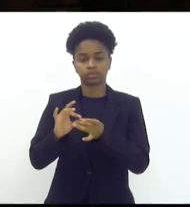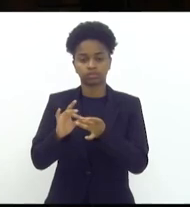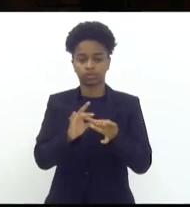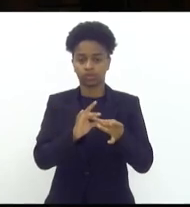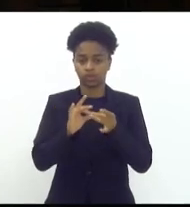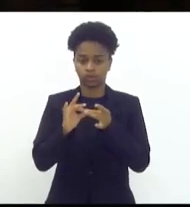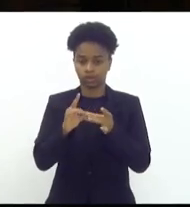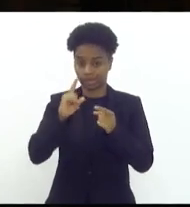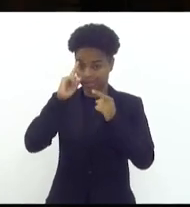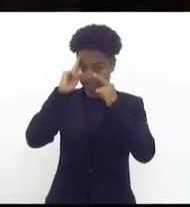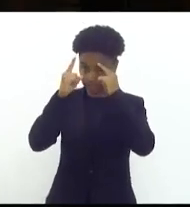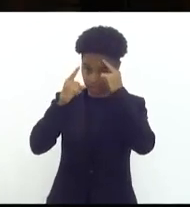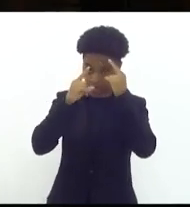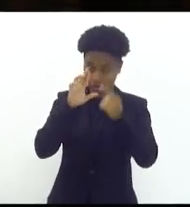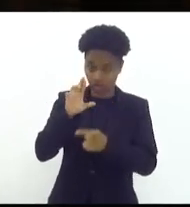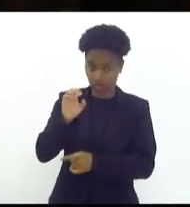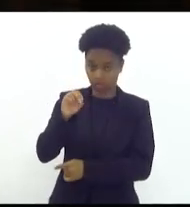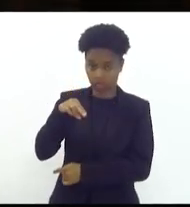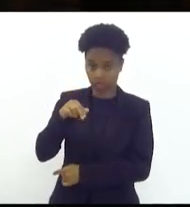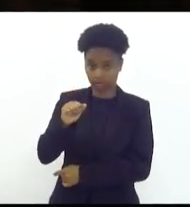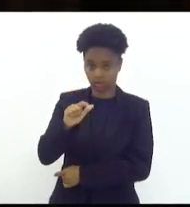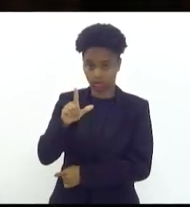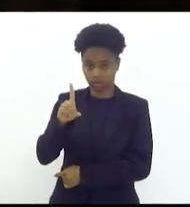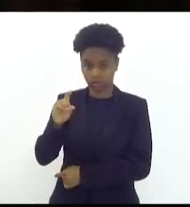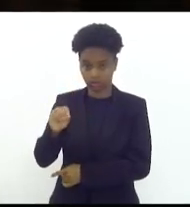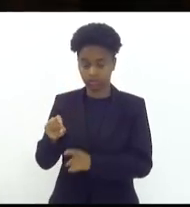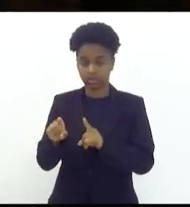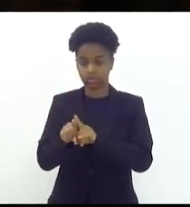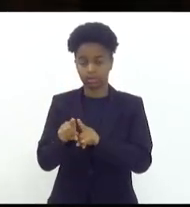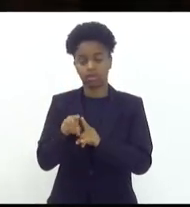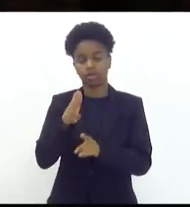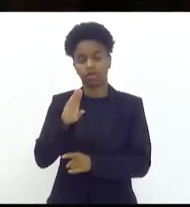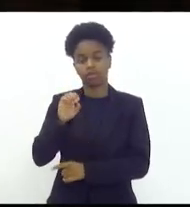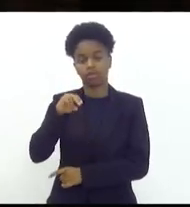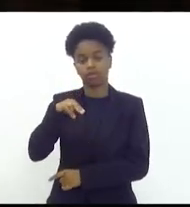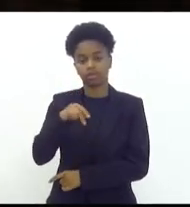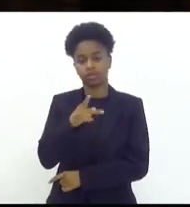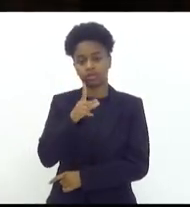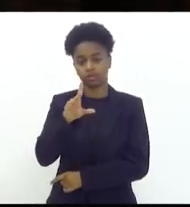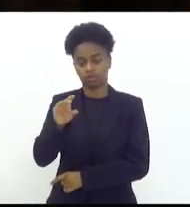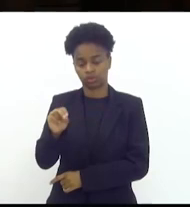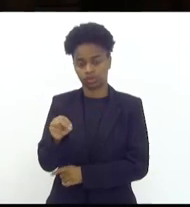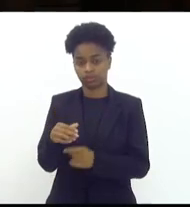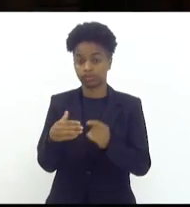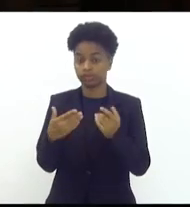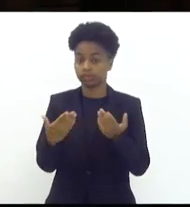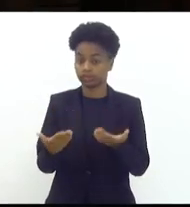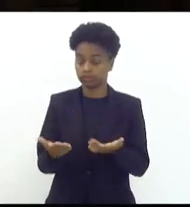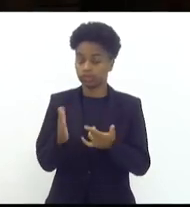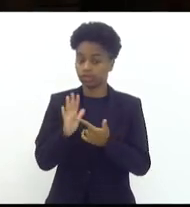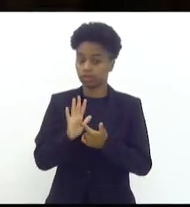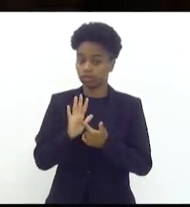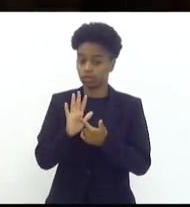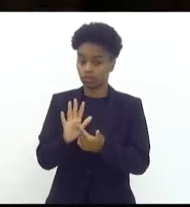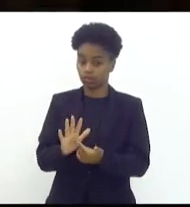Ronaldo Bosco e boni E aí diz o